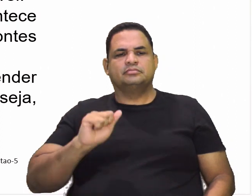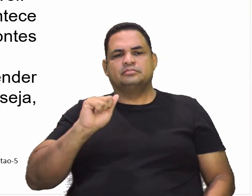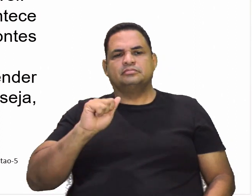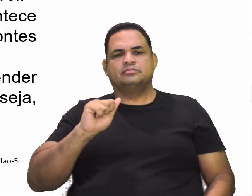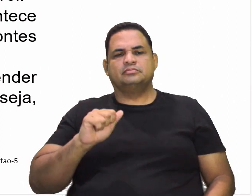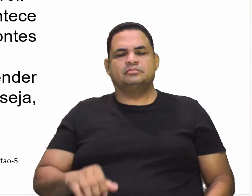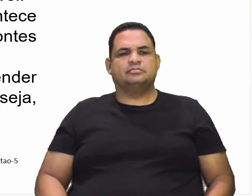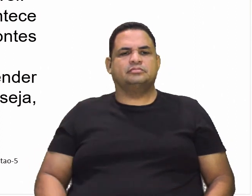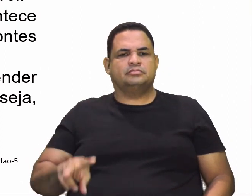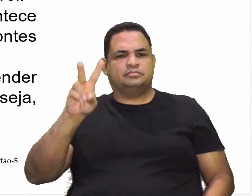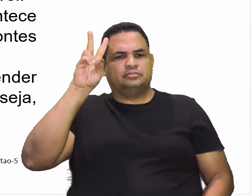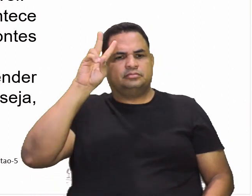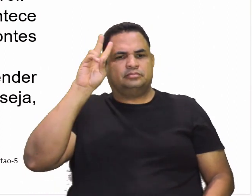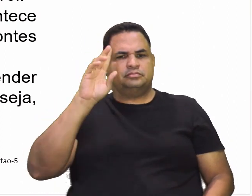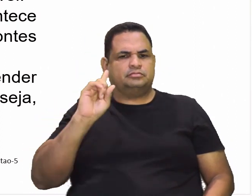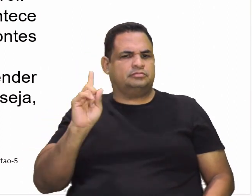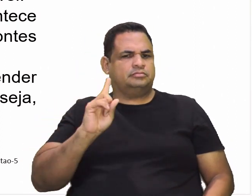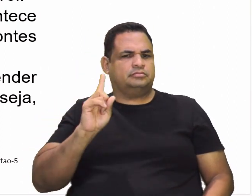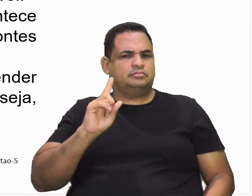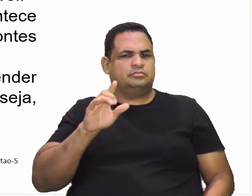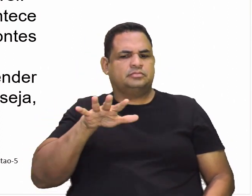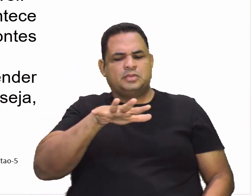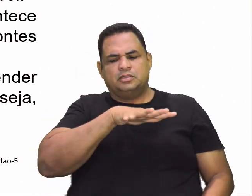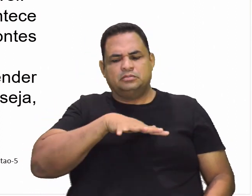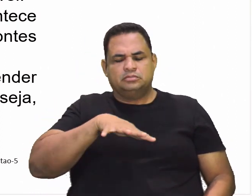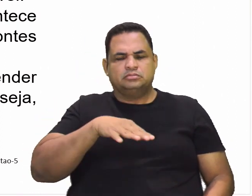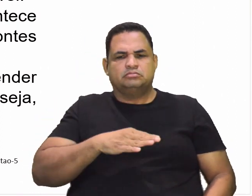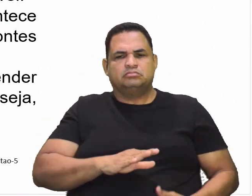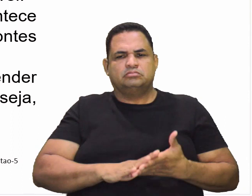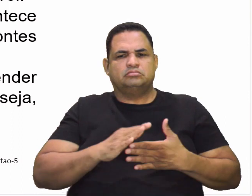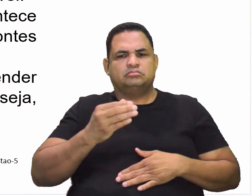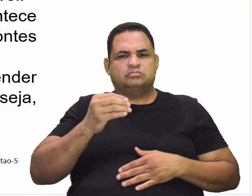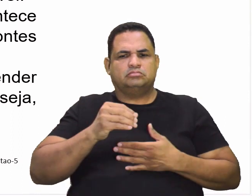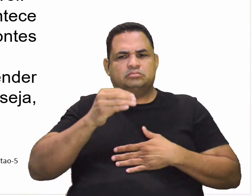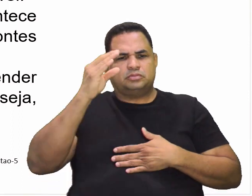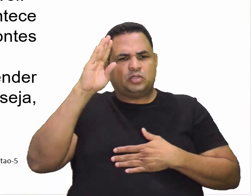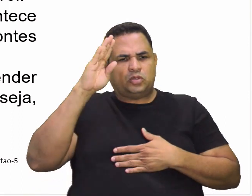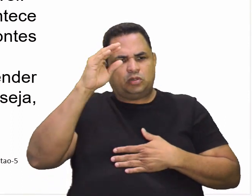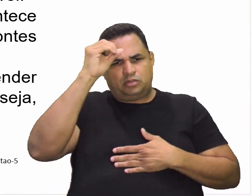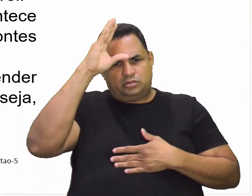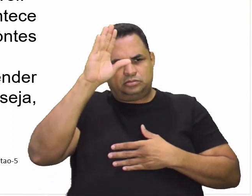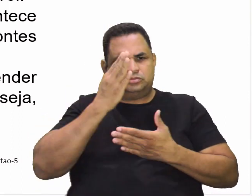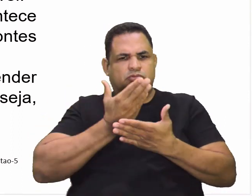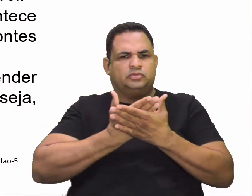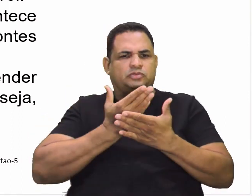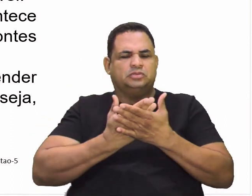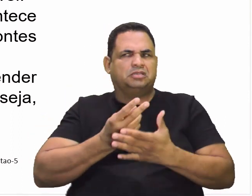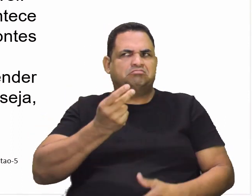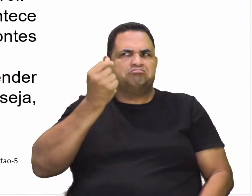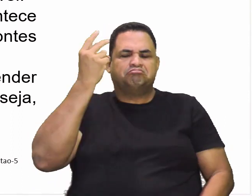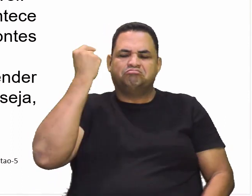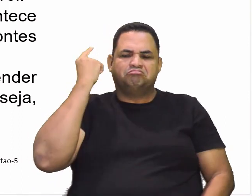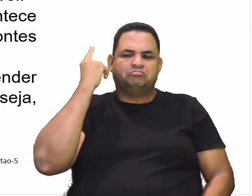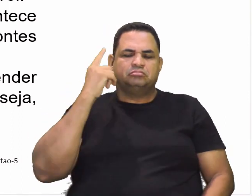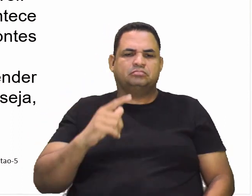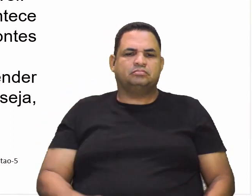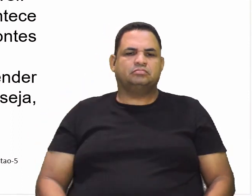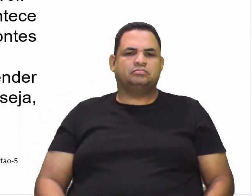Letra A. A história não passa de uma área de conhecimento preocupada em estudar o passado?